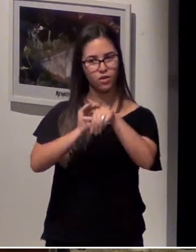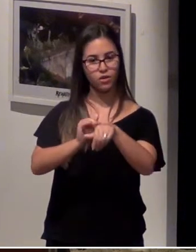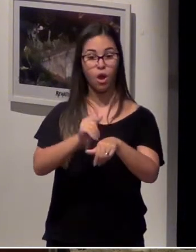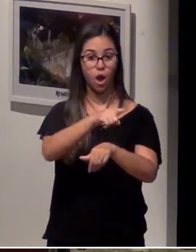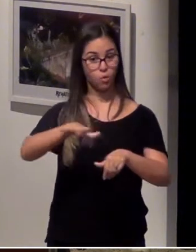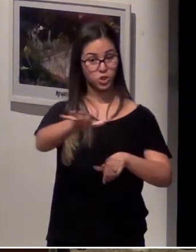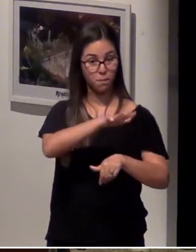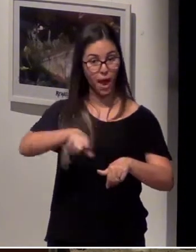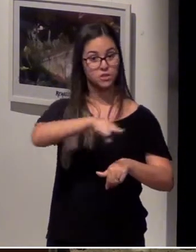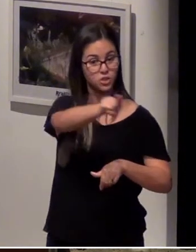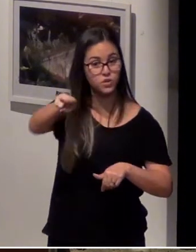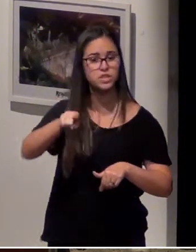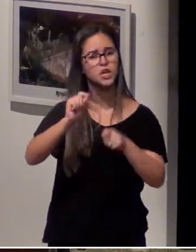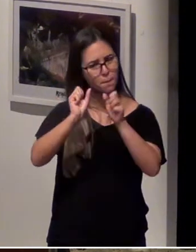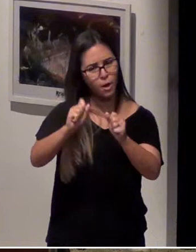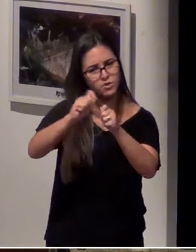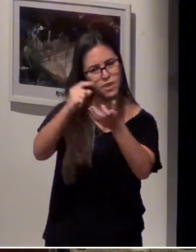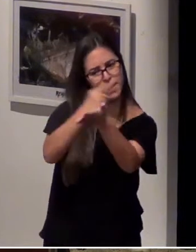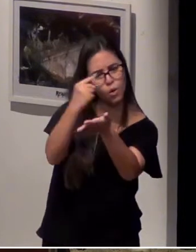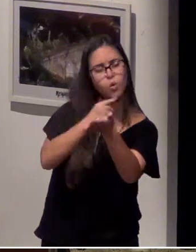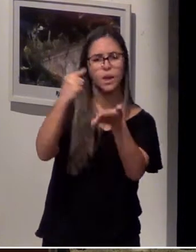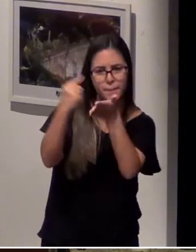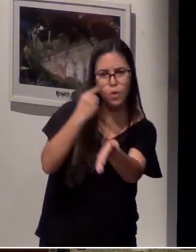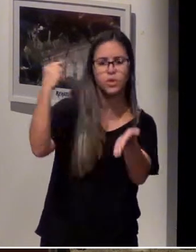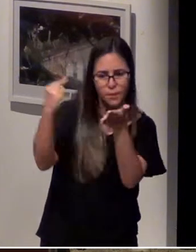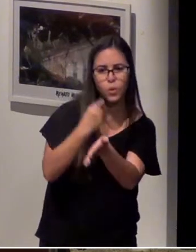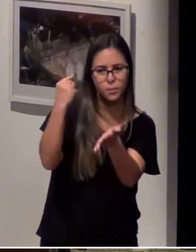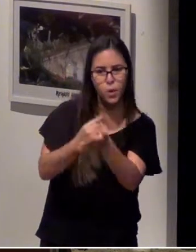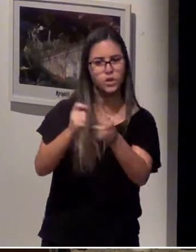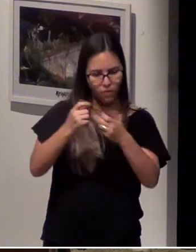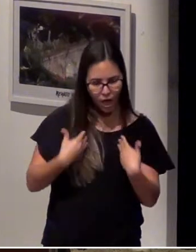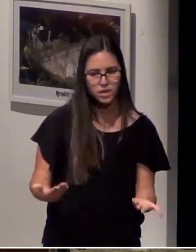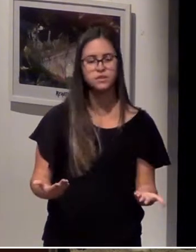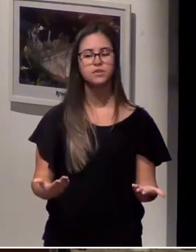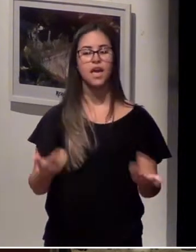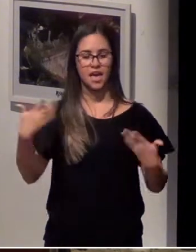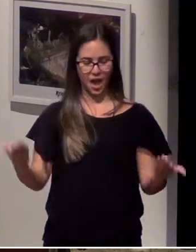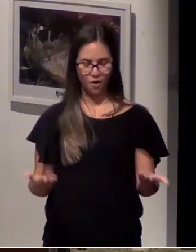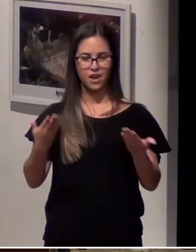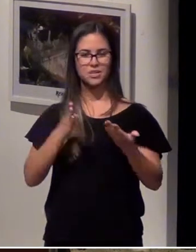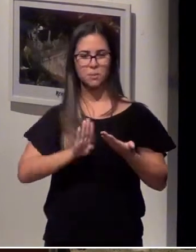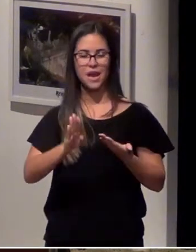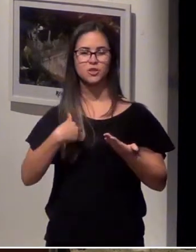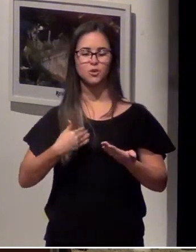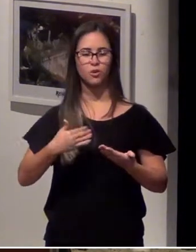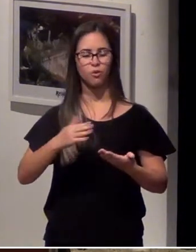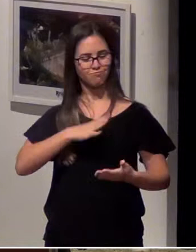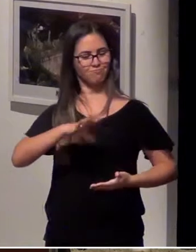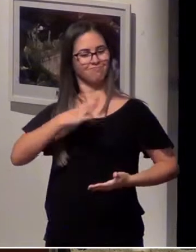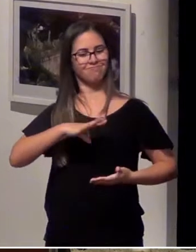o espaço de vocês. Façam perguntas, façam perguntas, façam perguntas. Esse semestre, que eu estou mais aventureira e